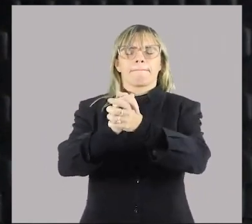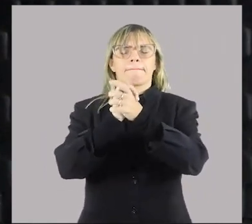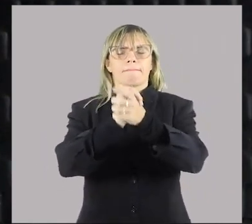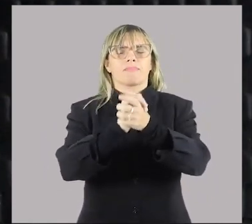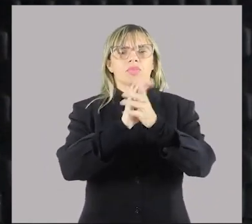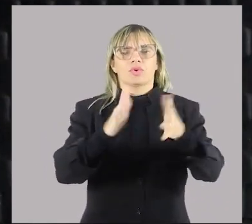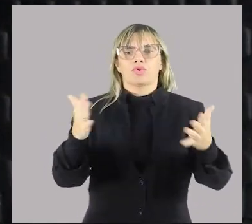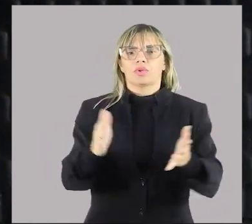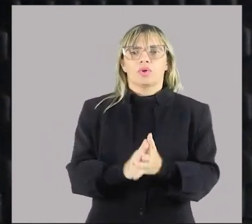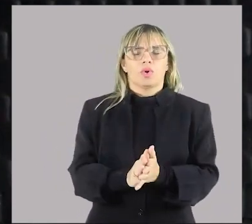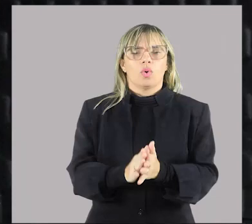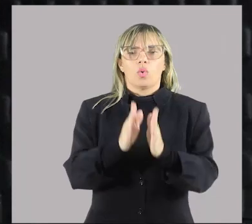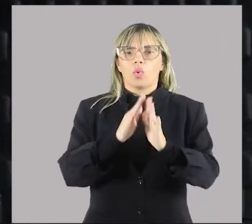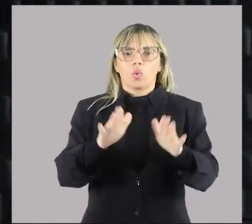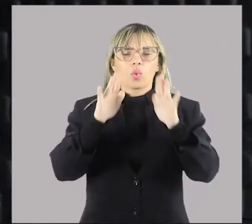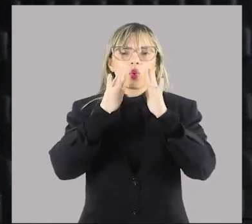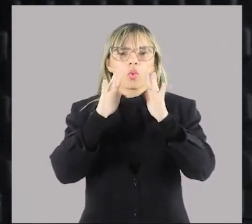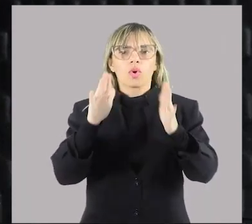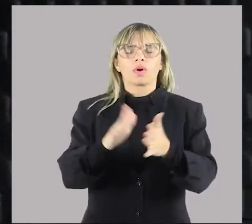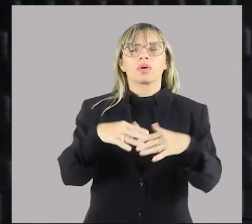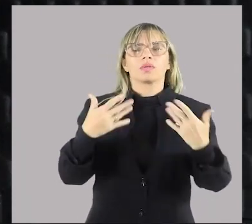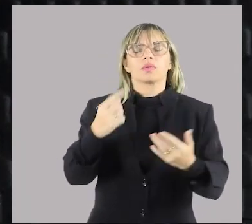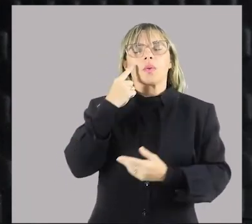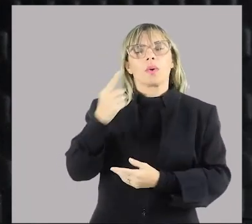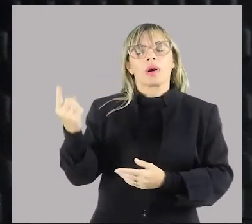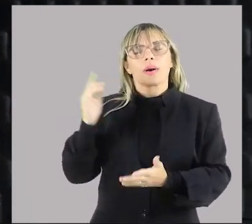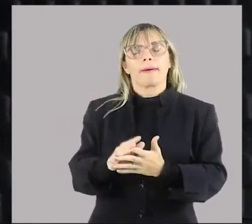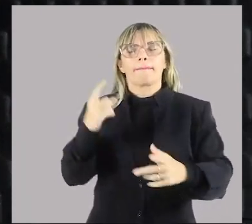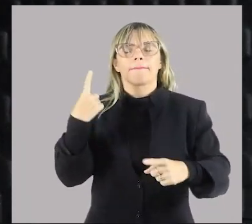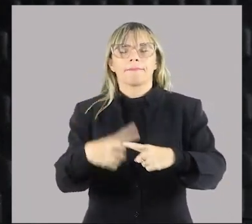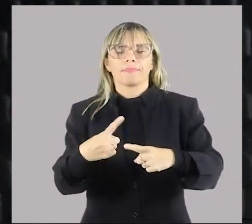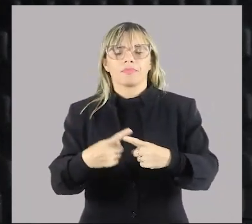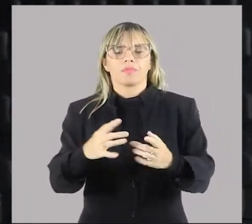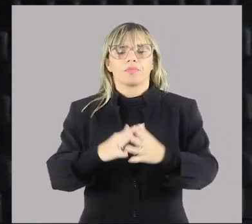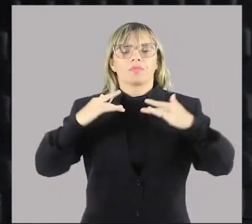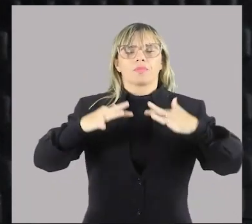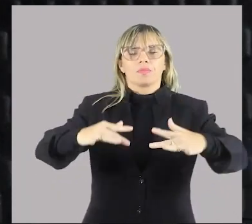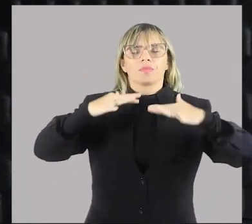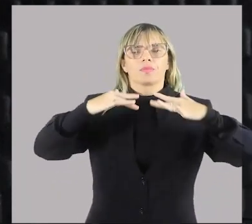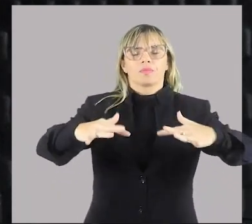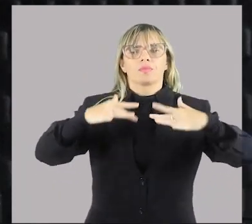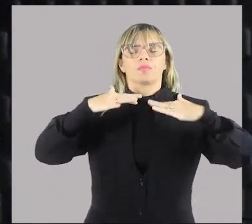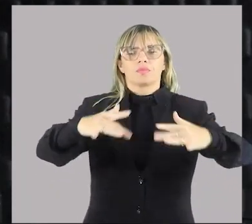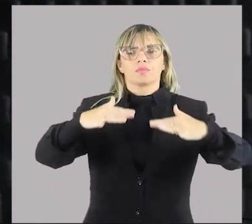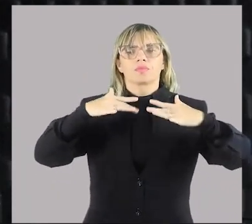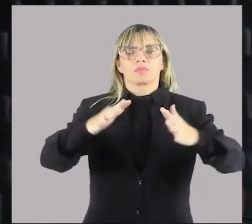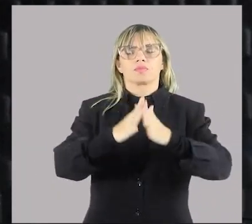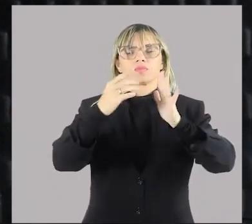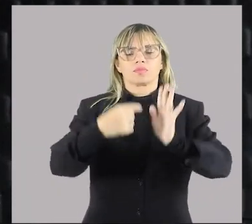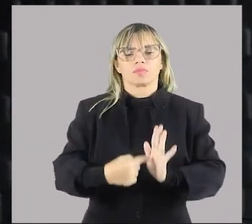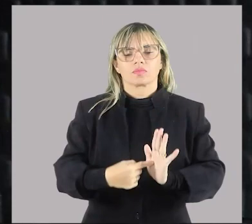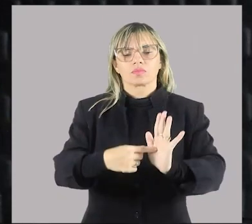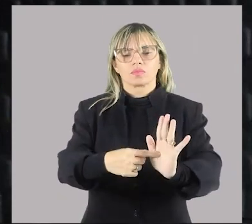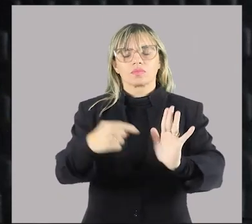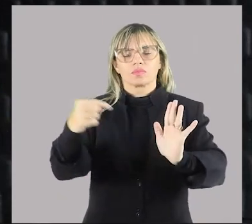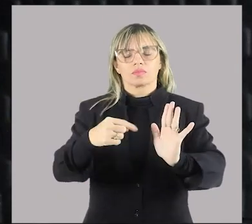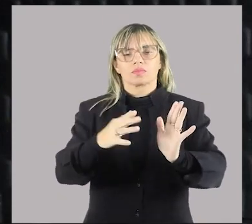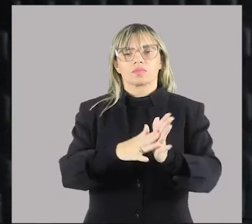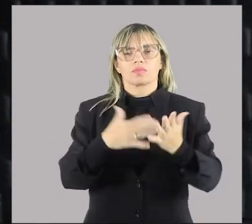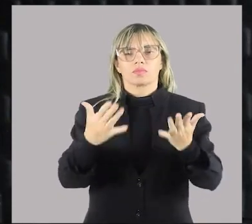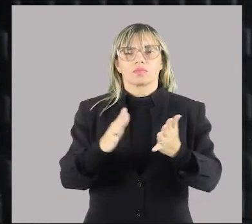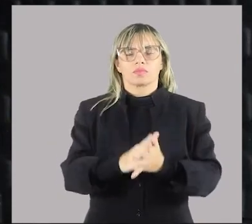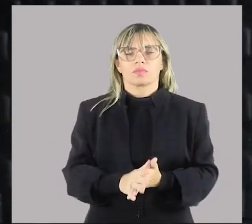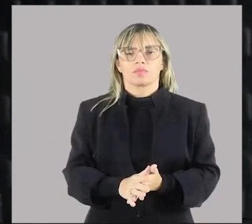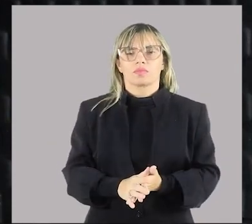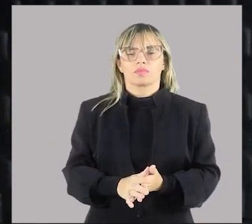outras vaiaram. Por quê? Porque nós estamos diante de um movimento que vem mostrando uma